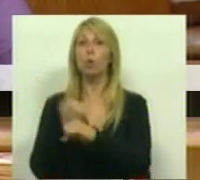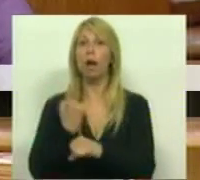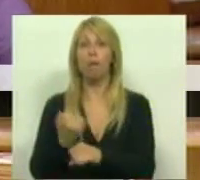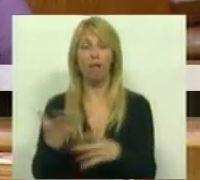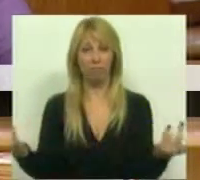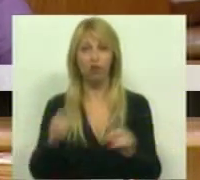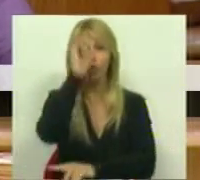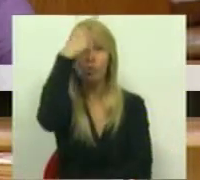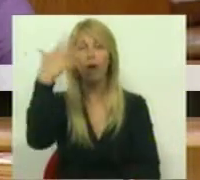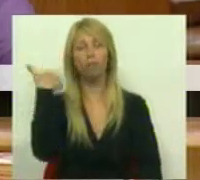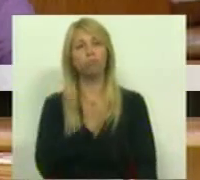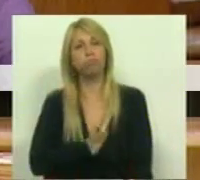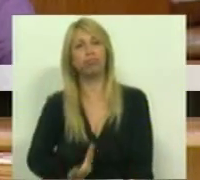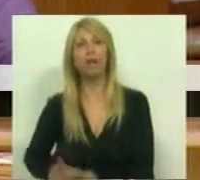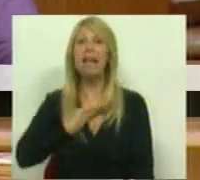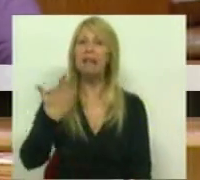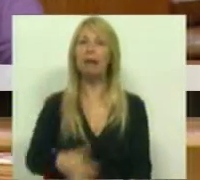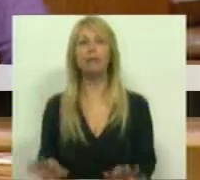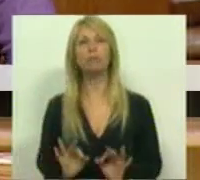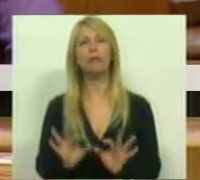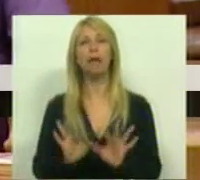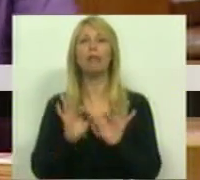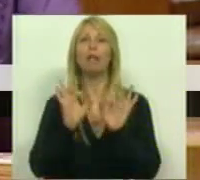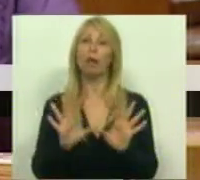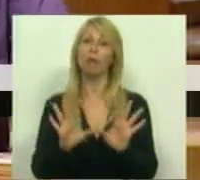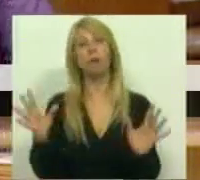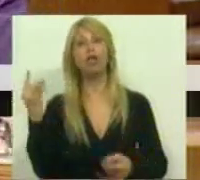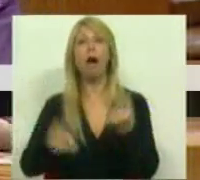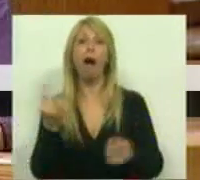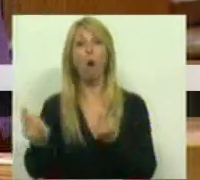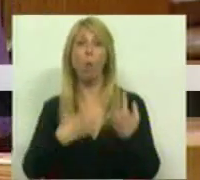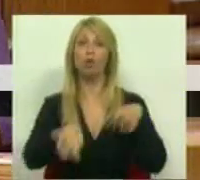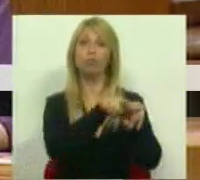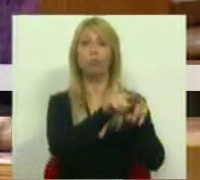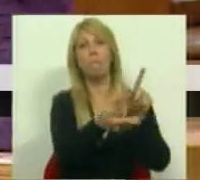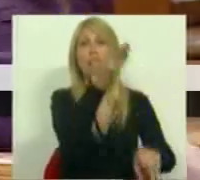décadas. Os direitos são todos iguais, mas há uns que são mais iguais que outros, disse.